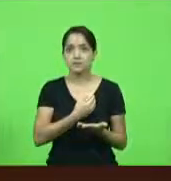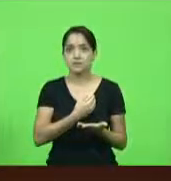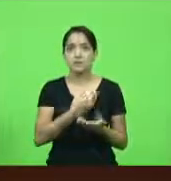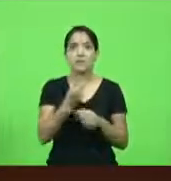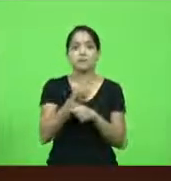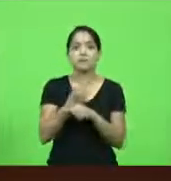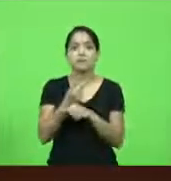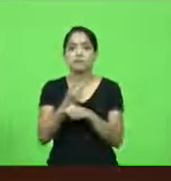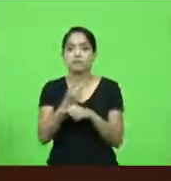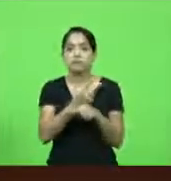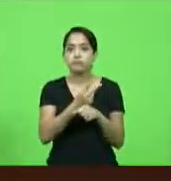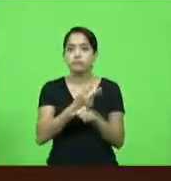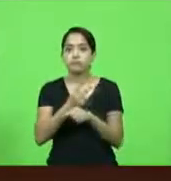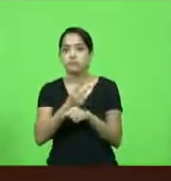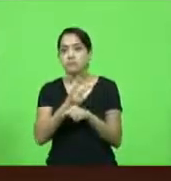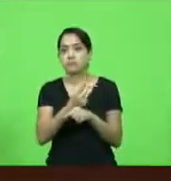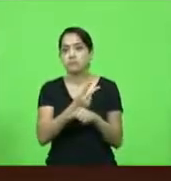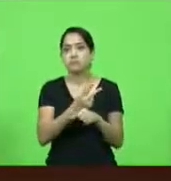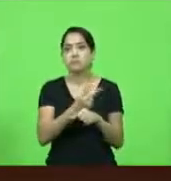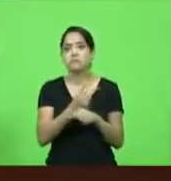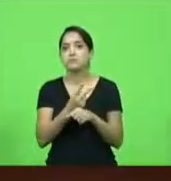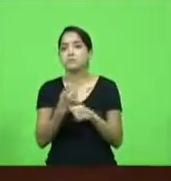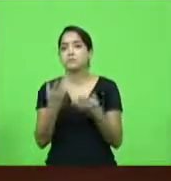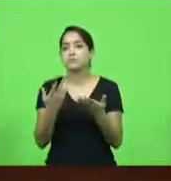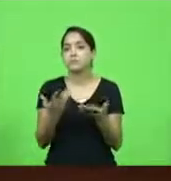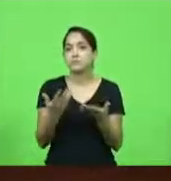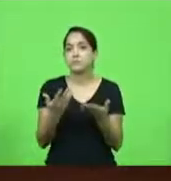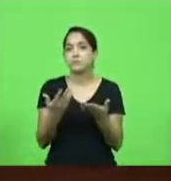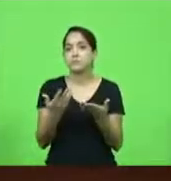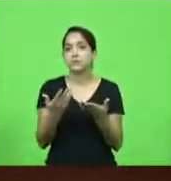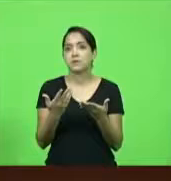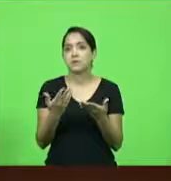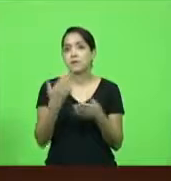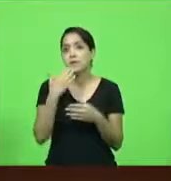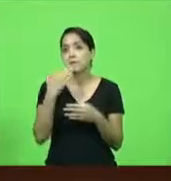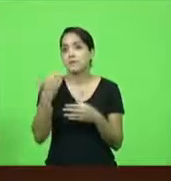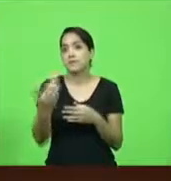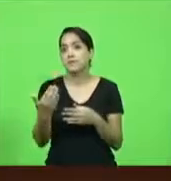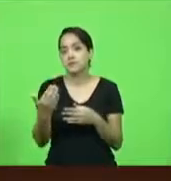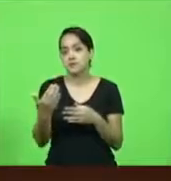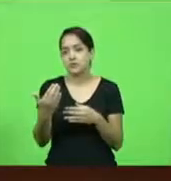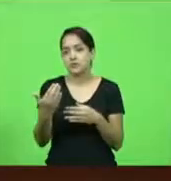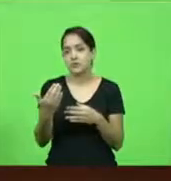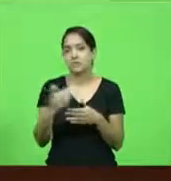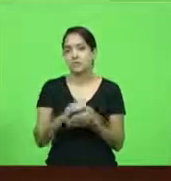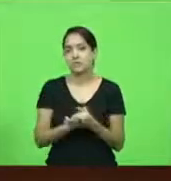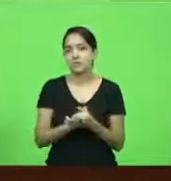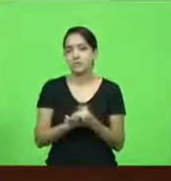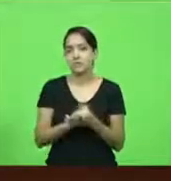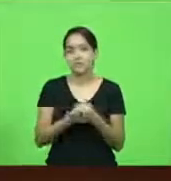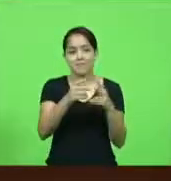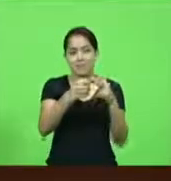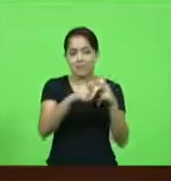de quem buscar para pedir, para arrumar.